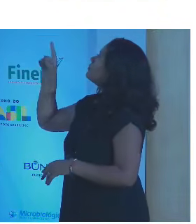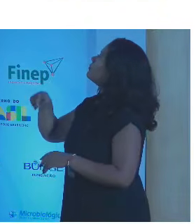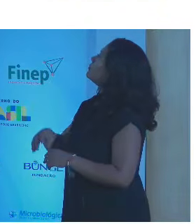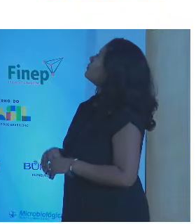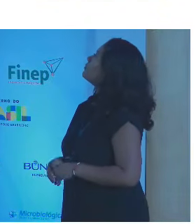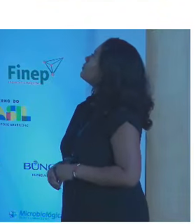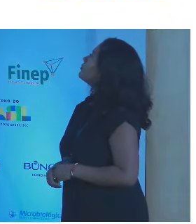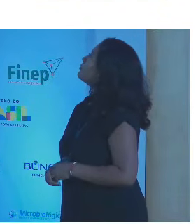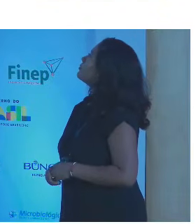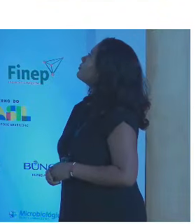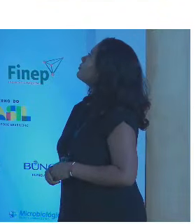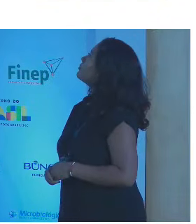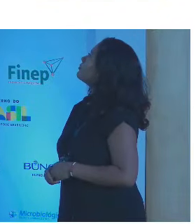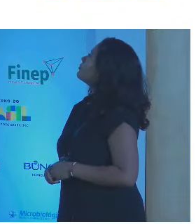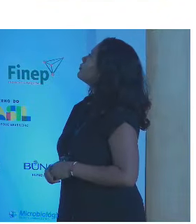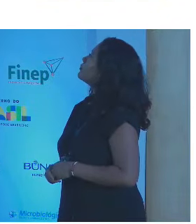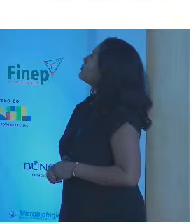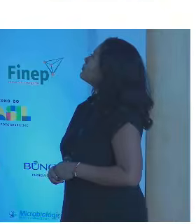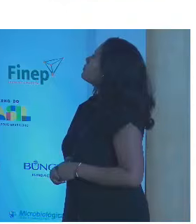pontos amostrais, né?